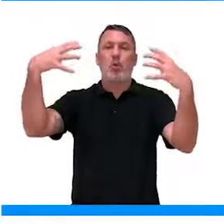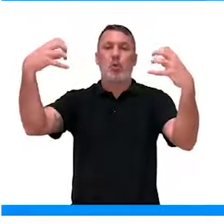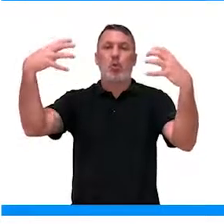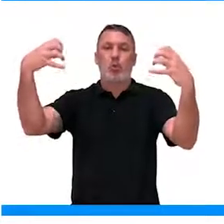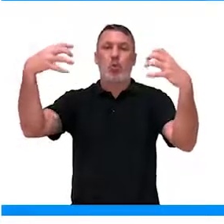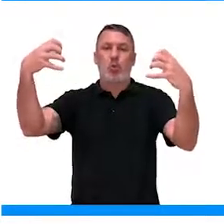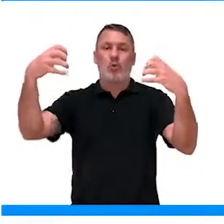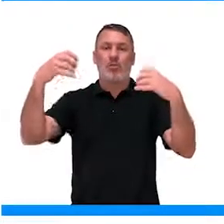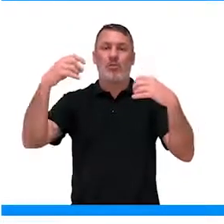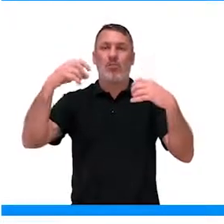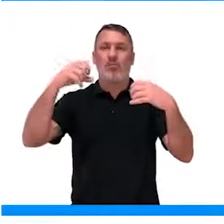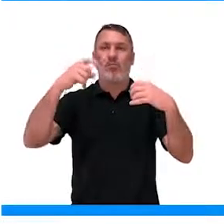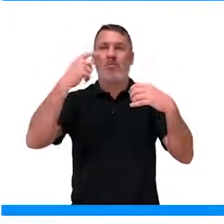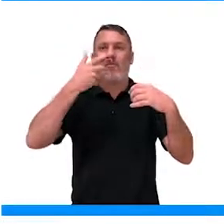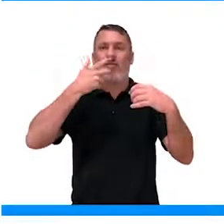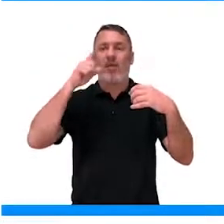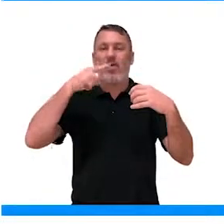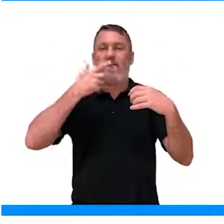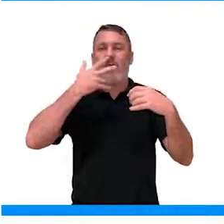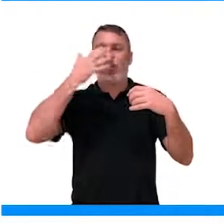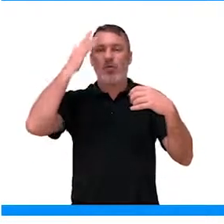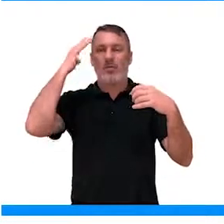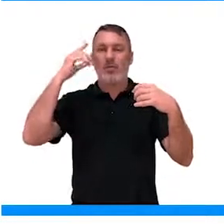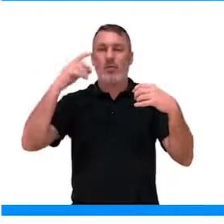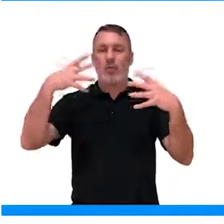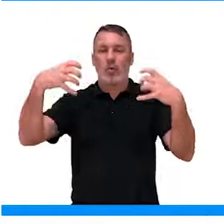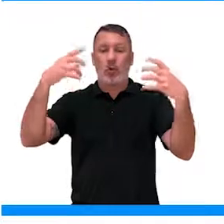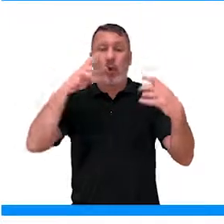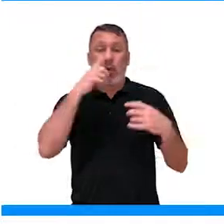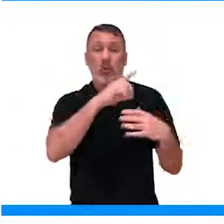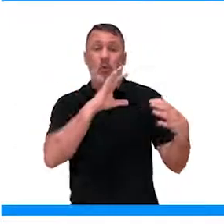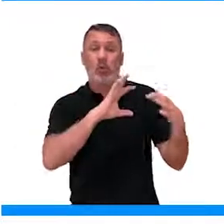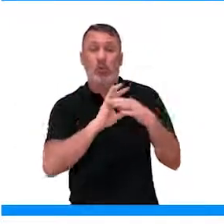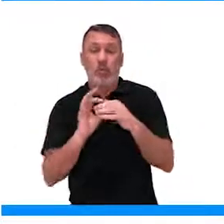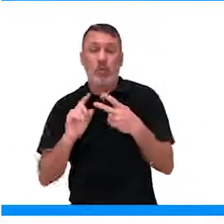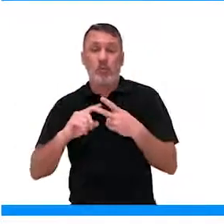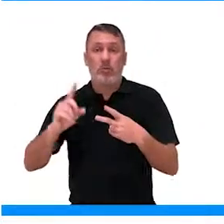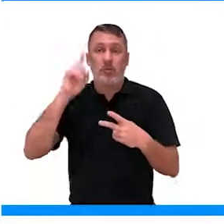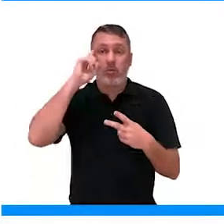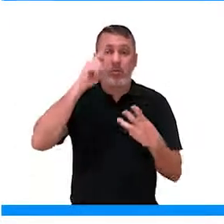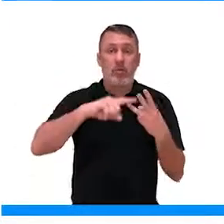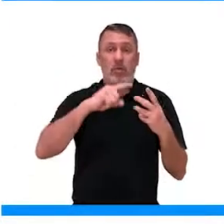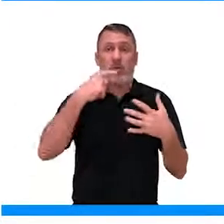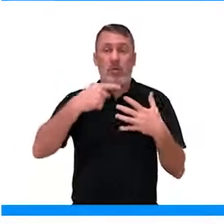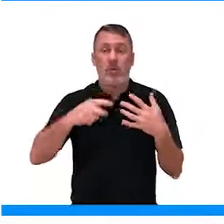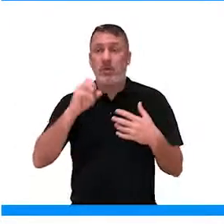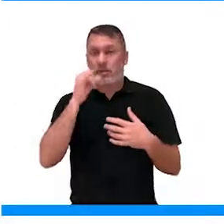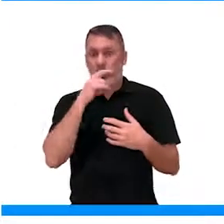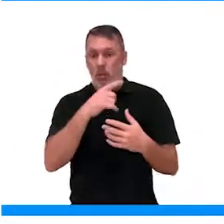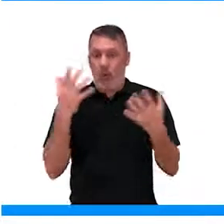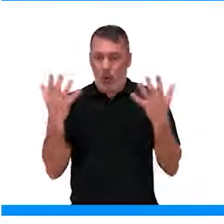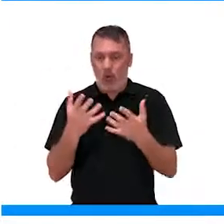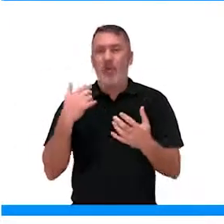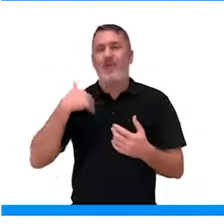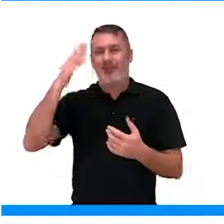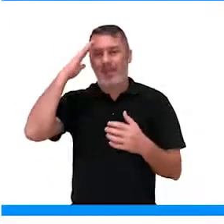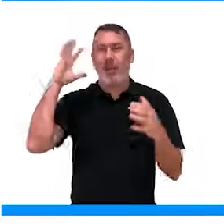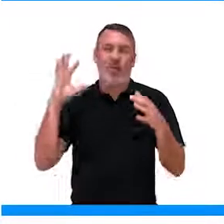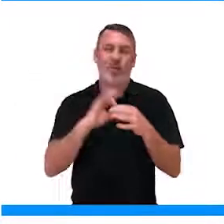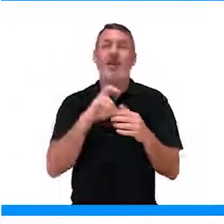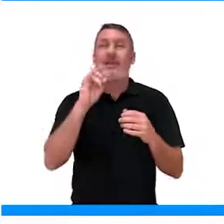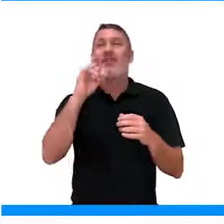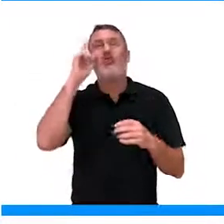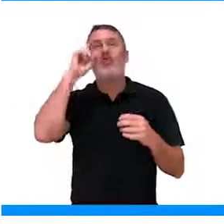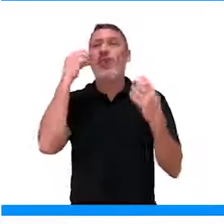notícia, o que a gente tem? O título, a gente tem a data, que é importante para o leitor se contextualizar. Porque se eu pego uma notícia de hoje, eu entendo